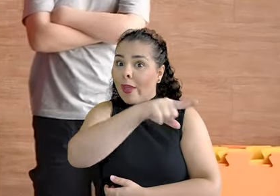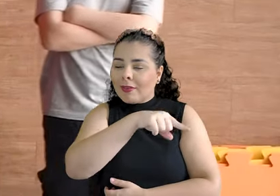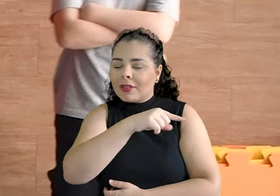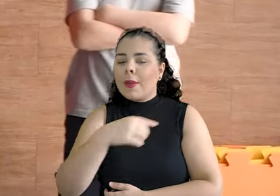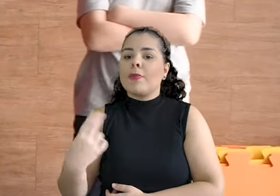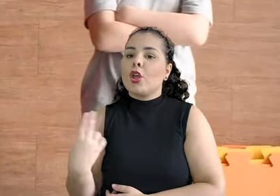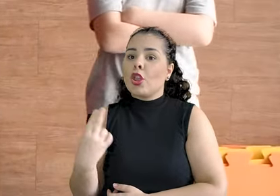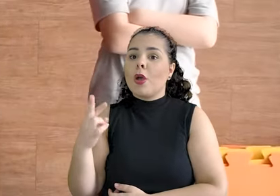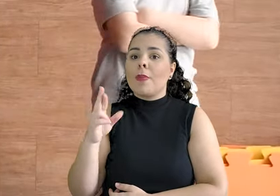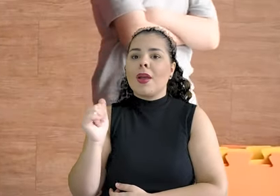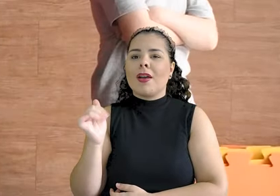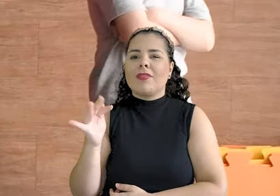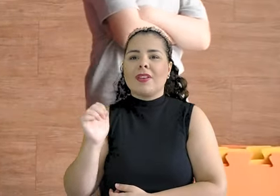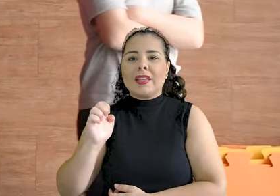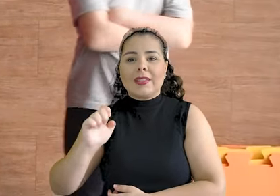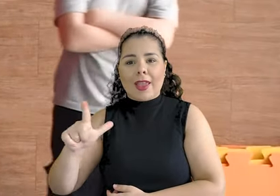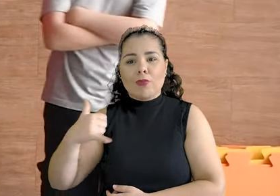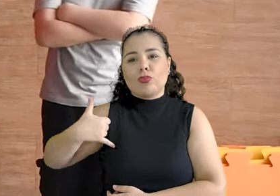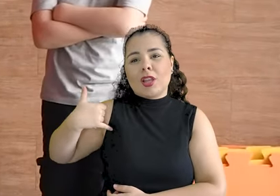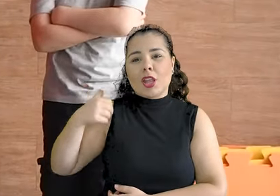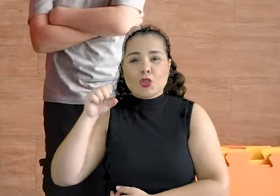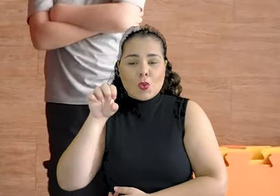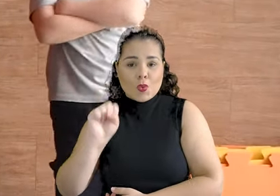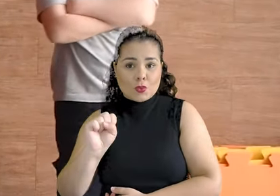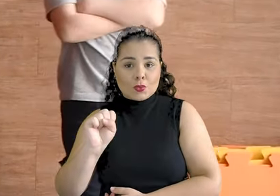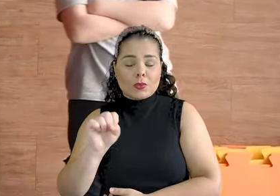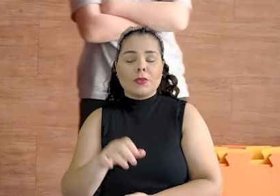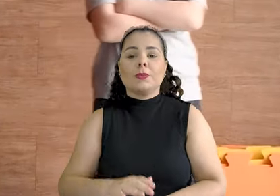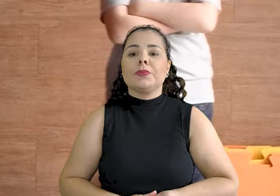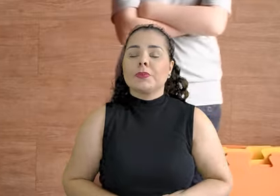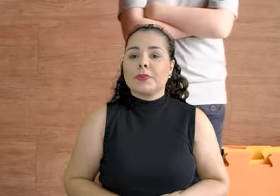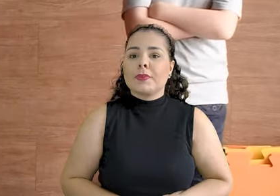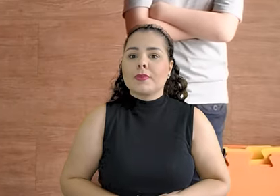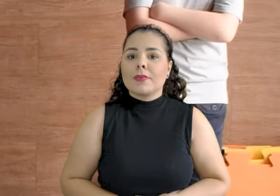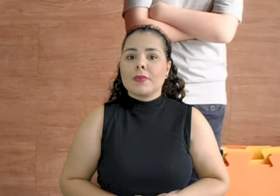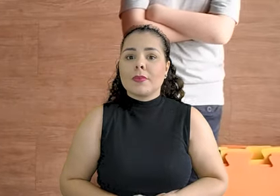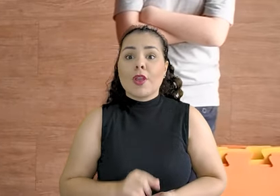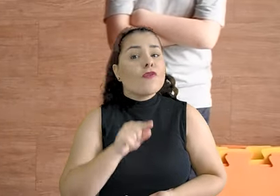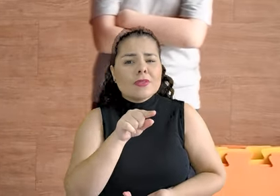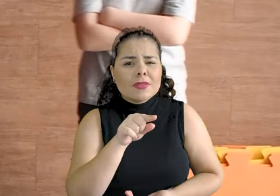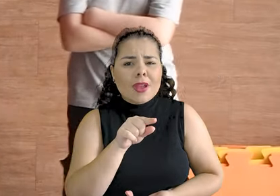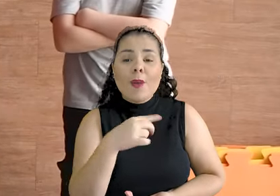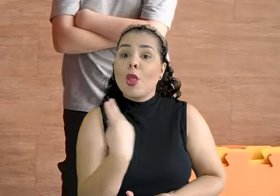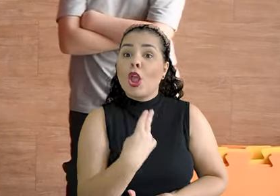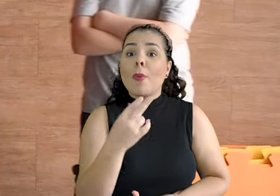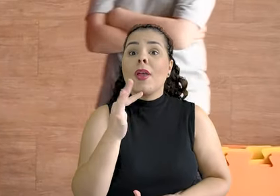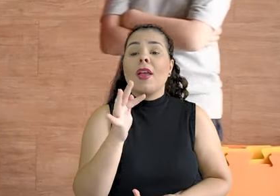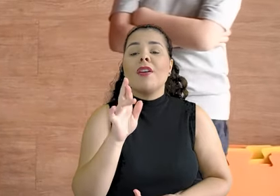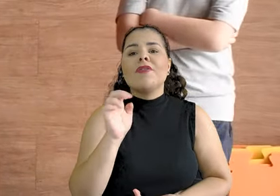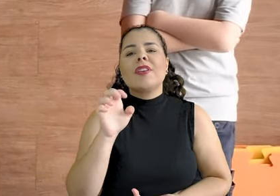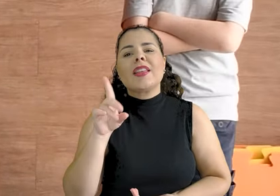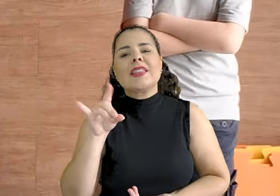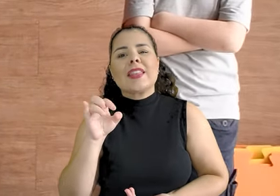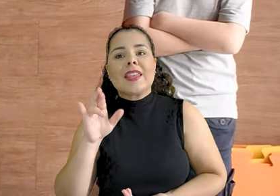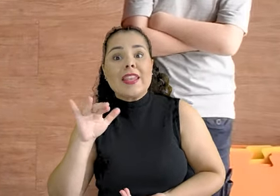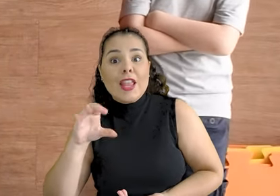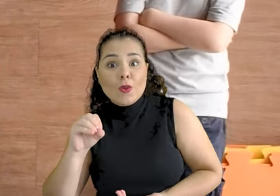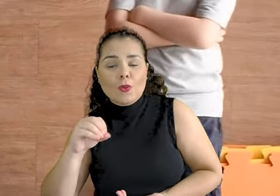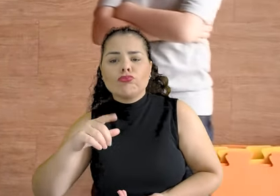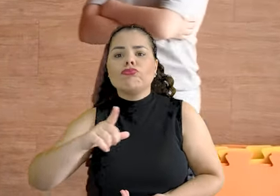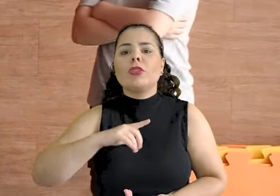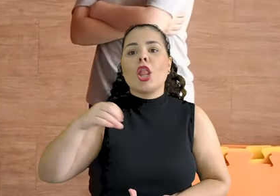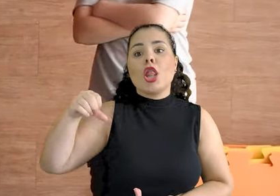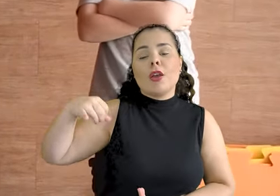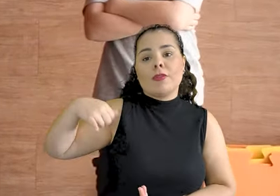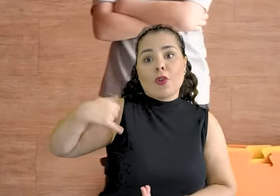eles. Meu nome é Rafael, eu tenho 8 anos. E você? Sou Frederico, vou ter 9 anos.